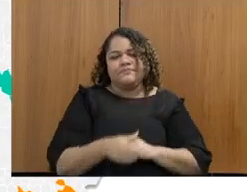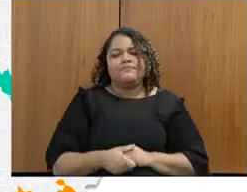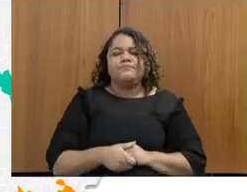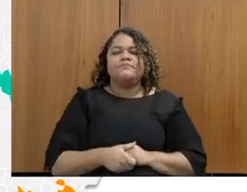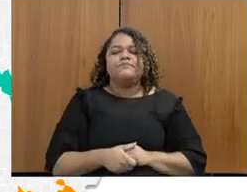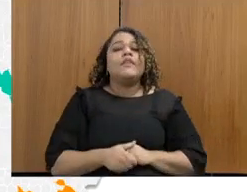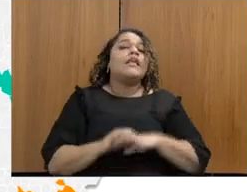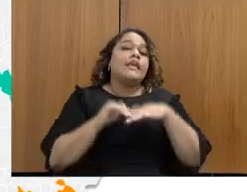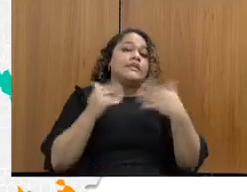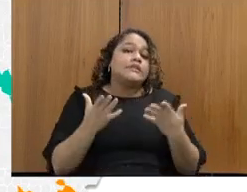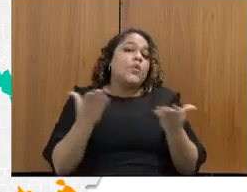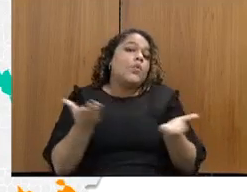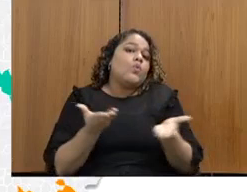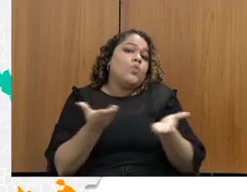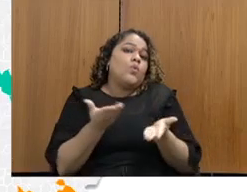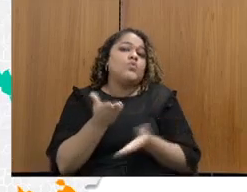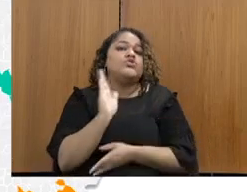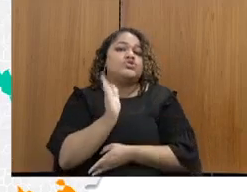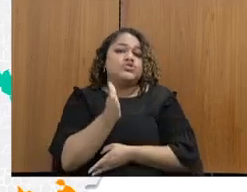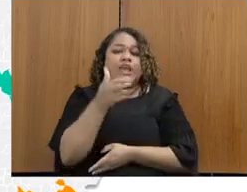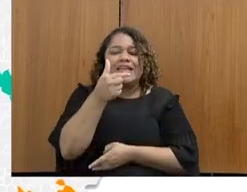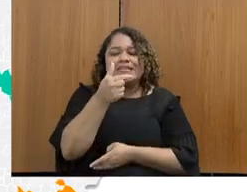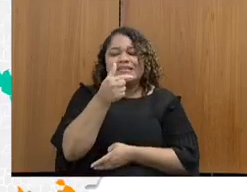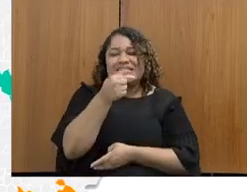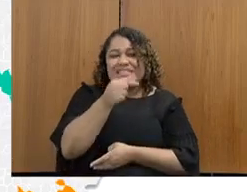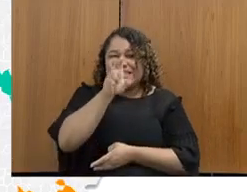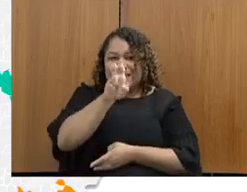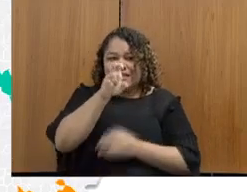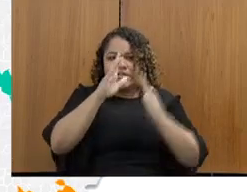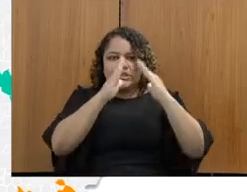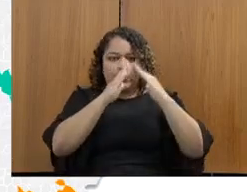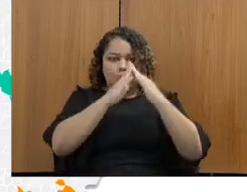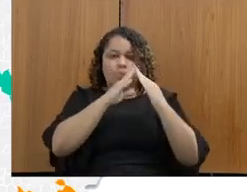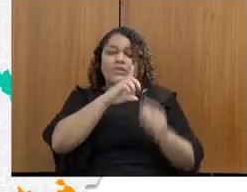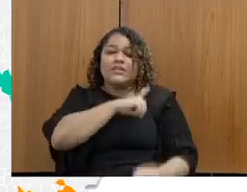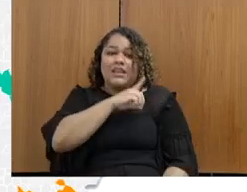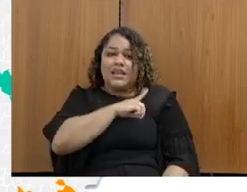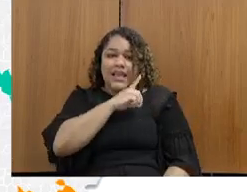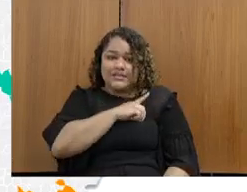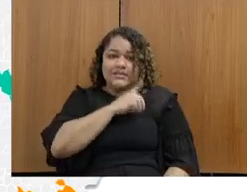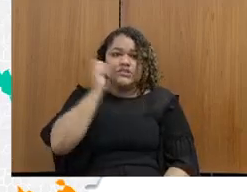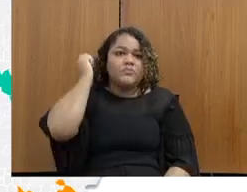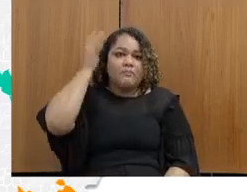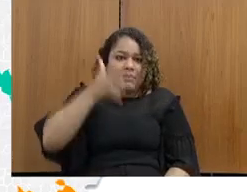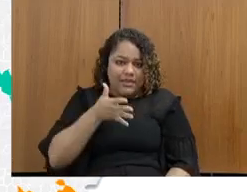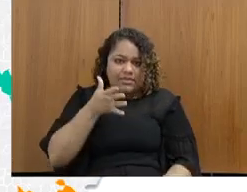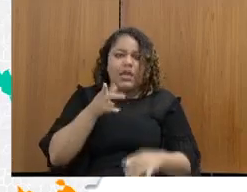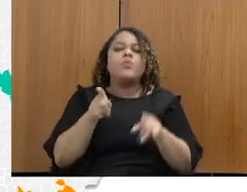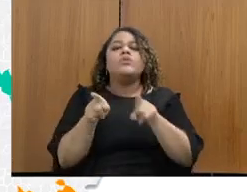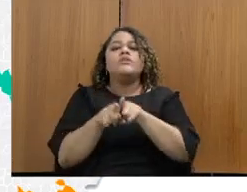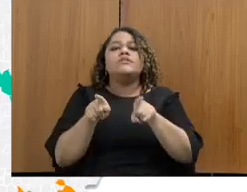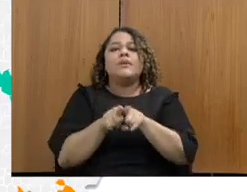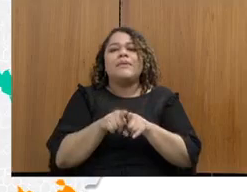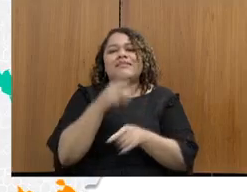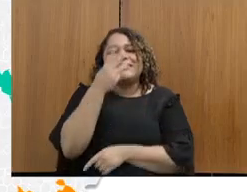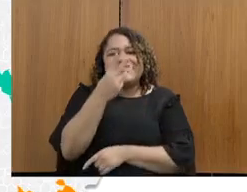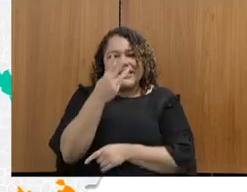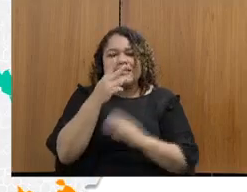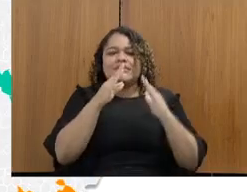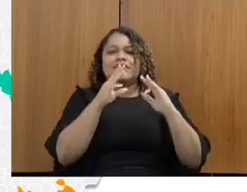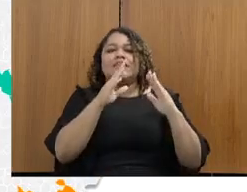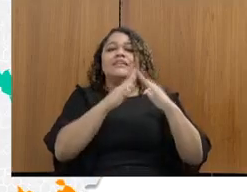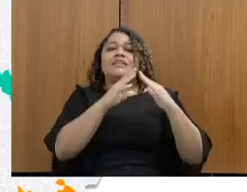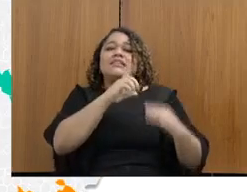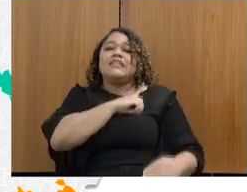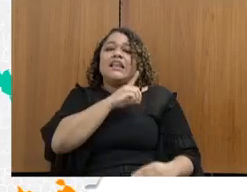hoje a gente tem 75 delegacias de plantão três centrais Estaduais de plantão digital e ser